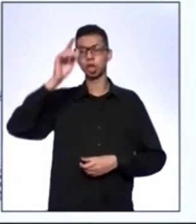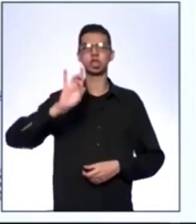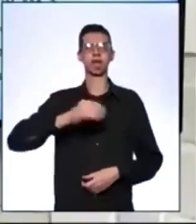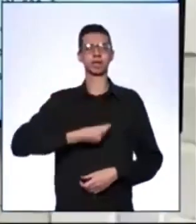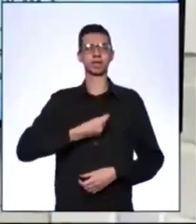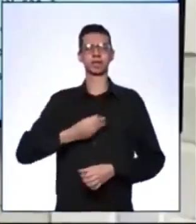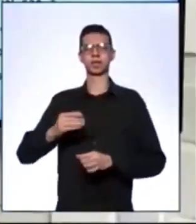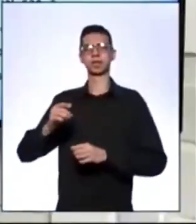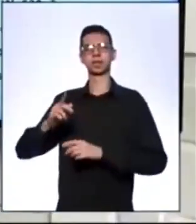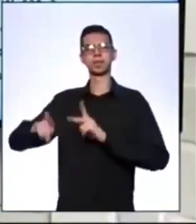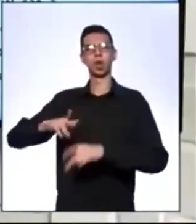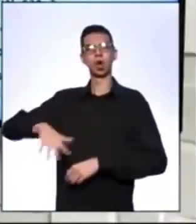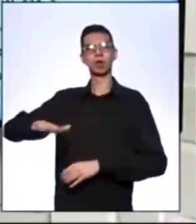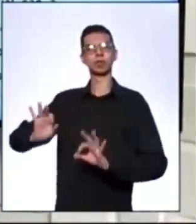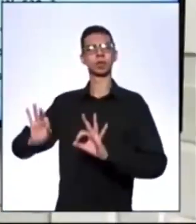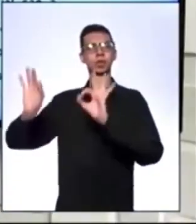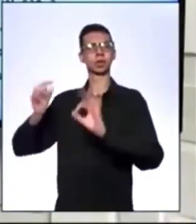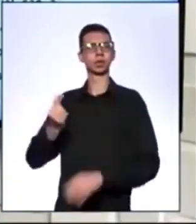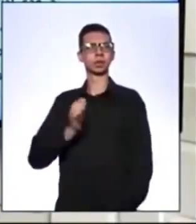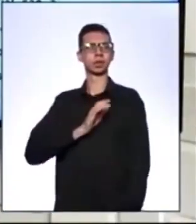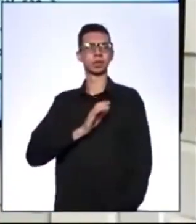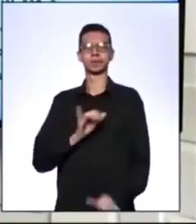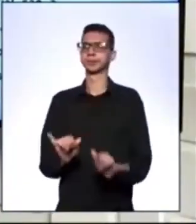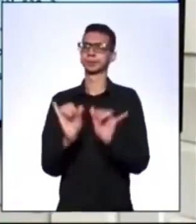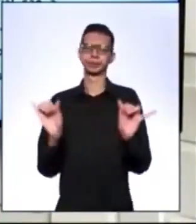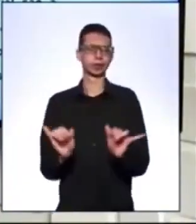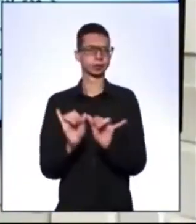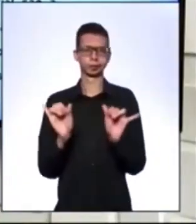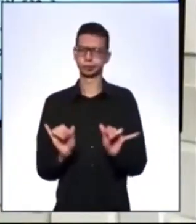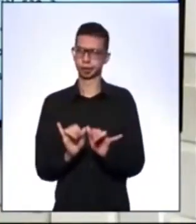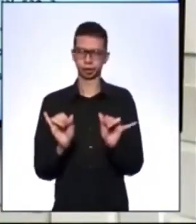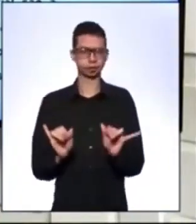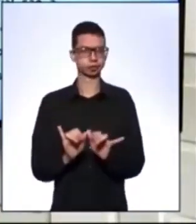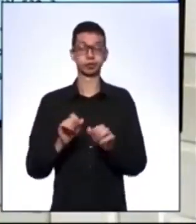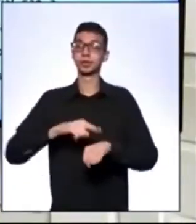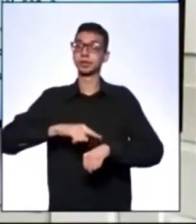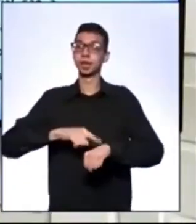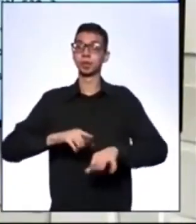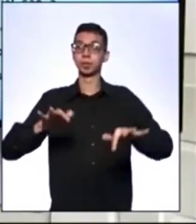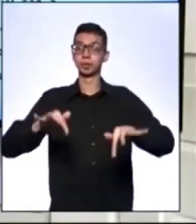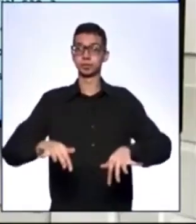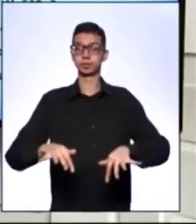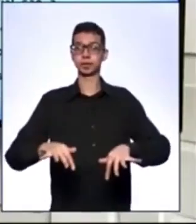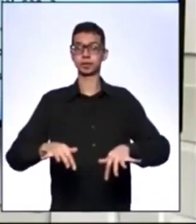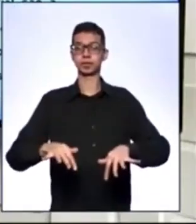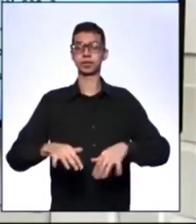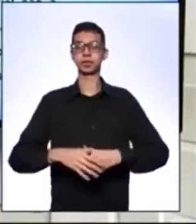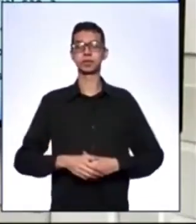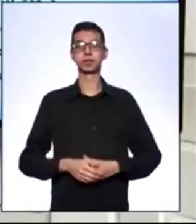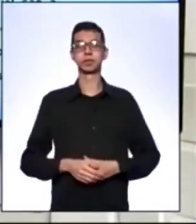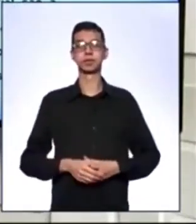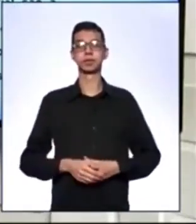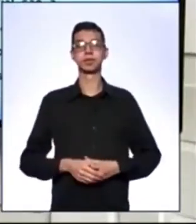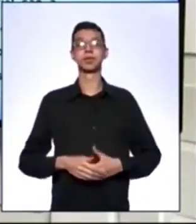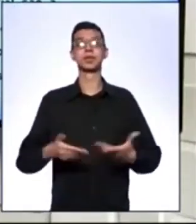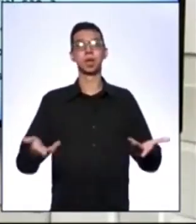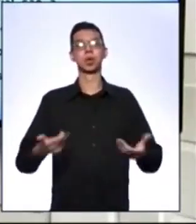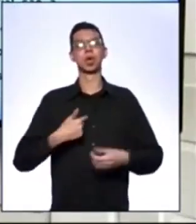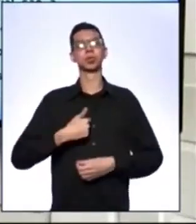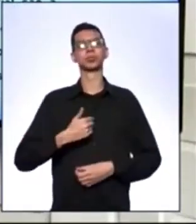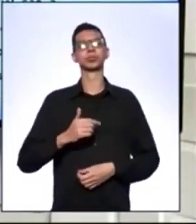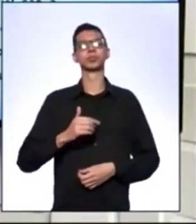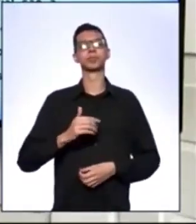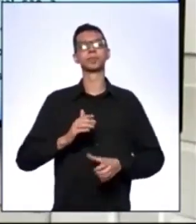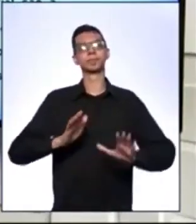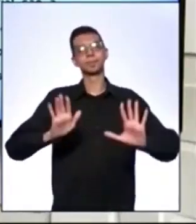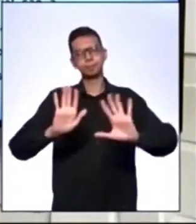uma bobagem muito grande, não é? Bom, nosso tempo está terminando. Eu me despeço